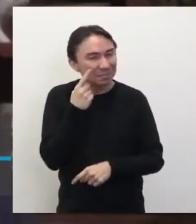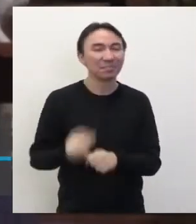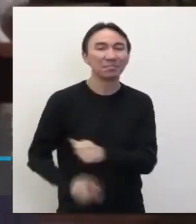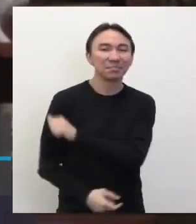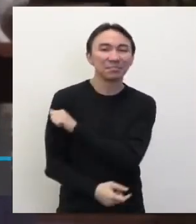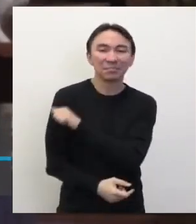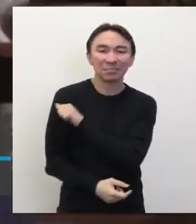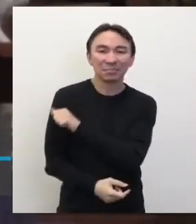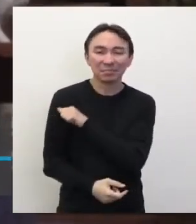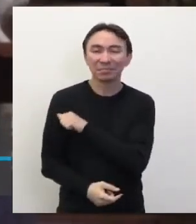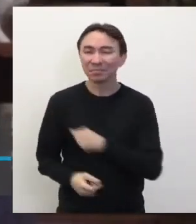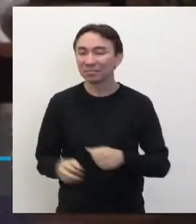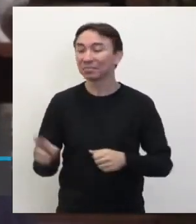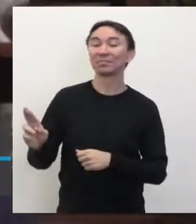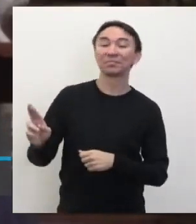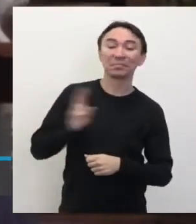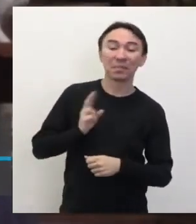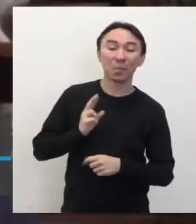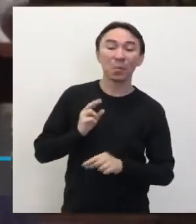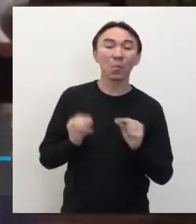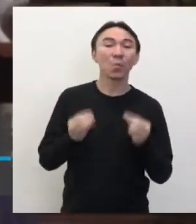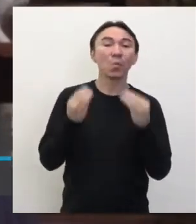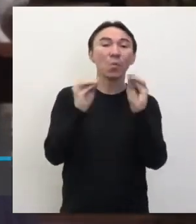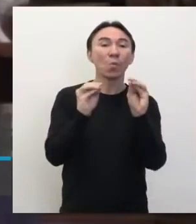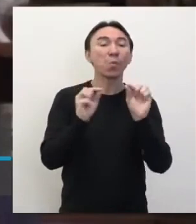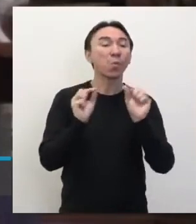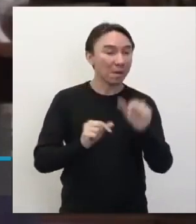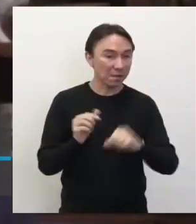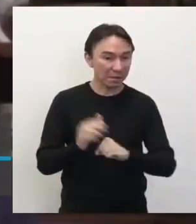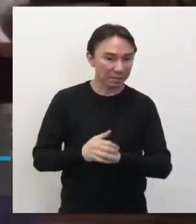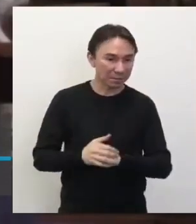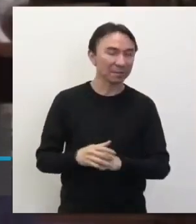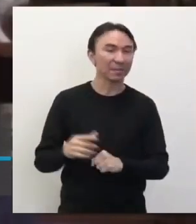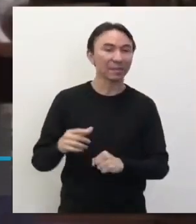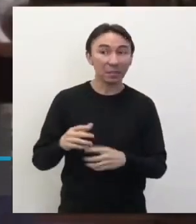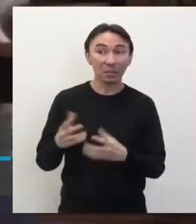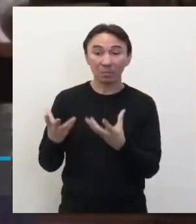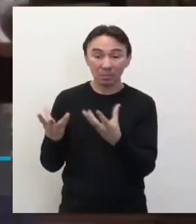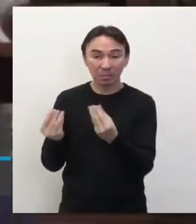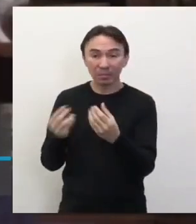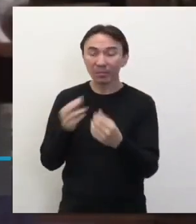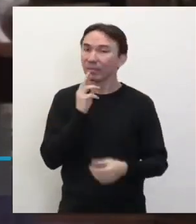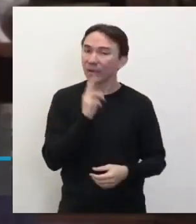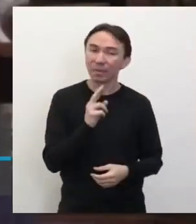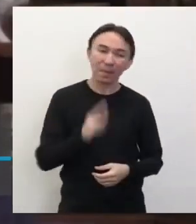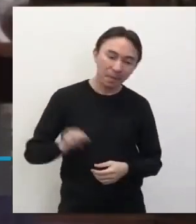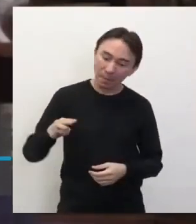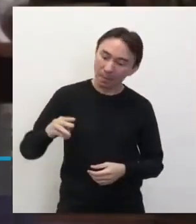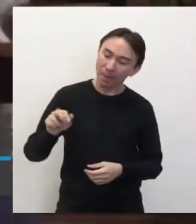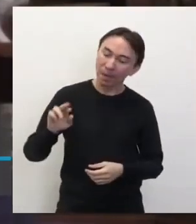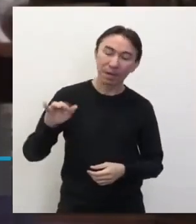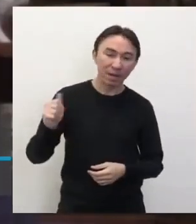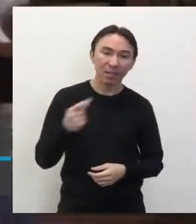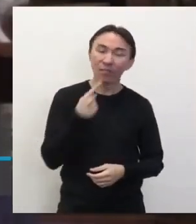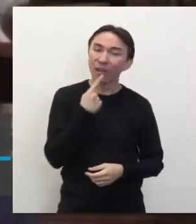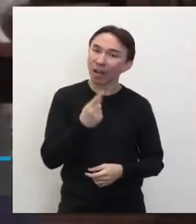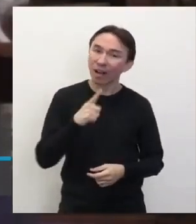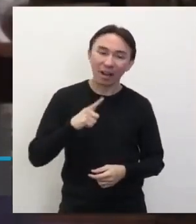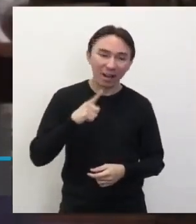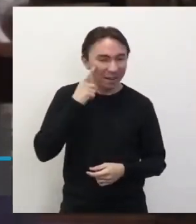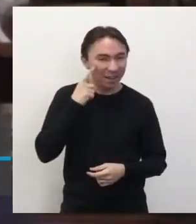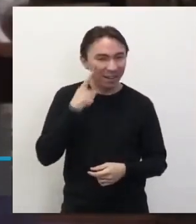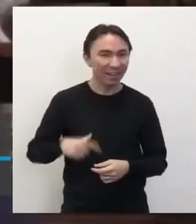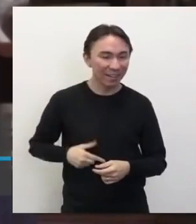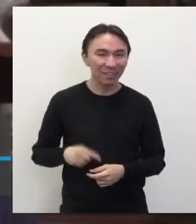né? Vamos ver o que, que os alunos colocaram aqui. Bom, vários aqui, olha, falando assim, olha, Maria Clara, por exemplo, falando que conhece as células do